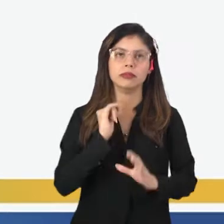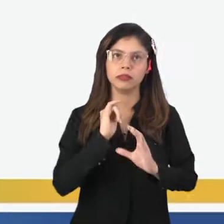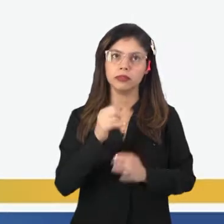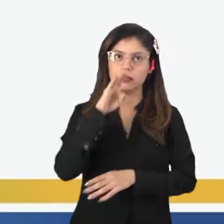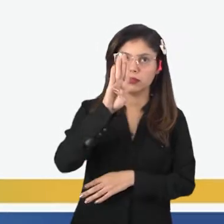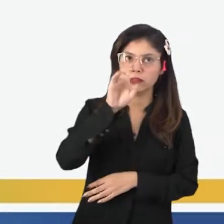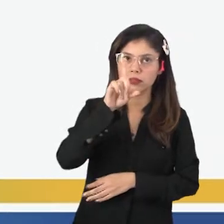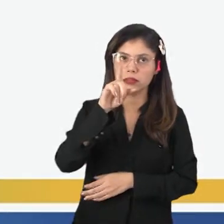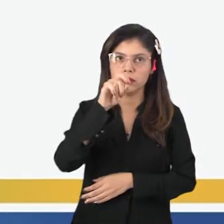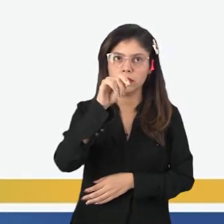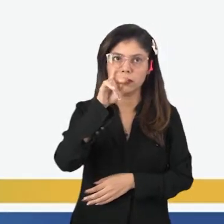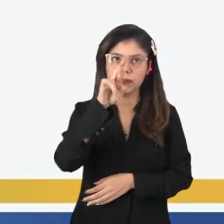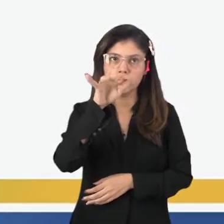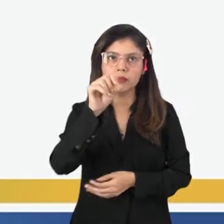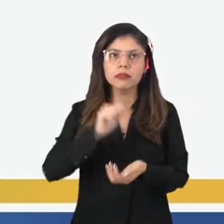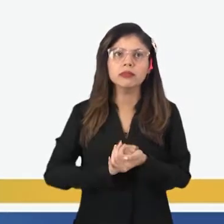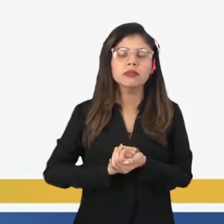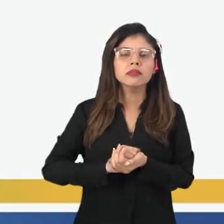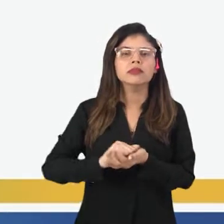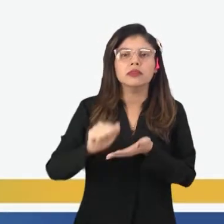da Bombril, né,